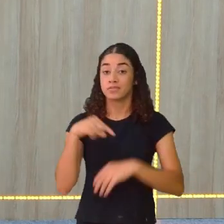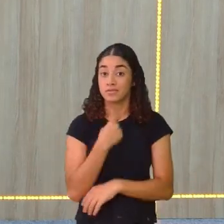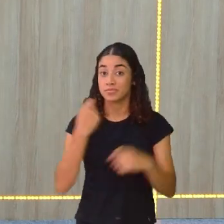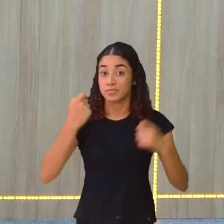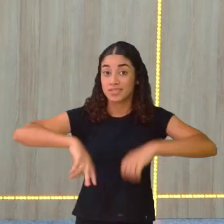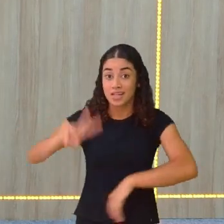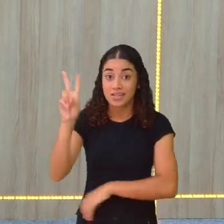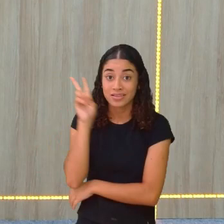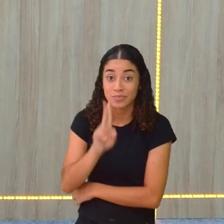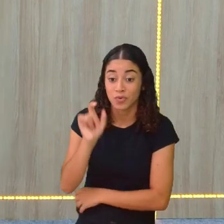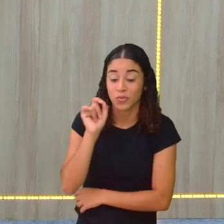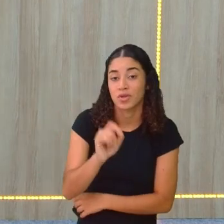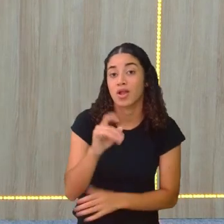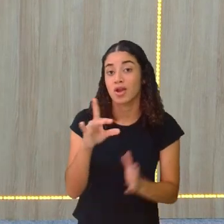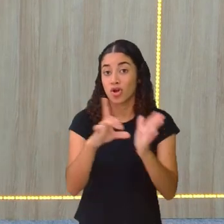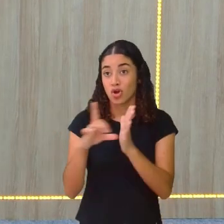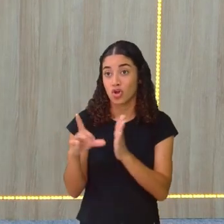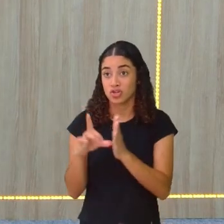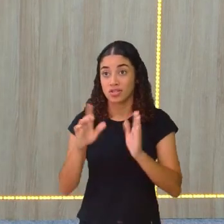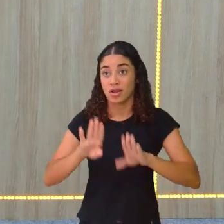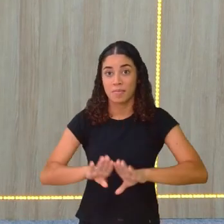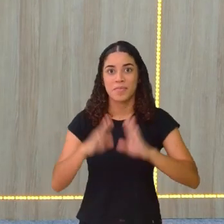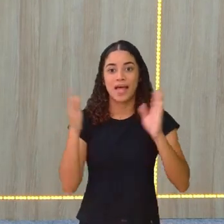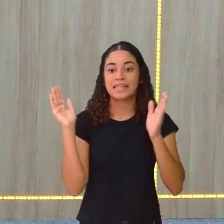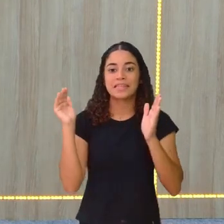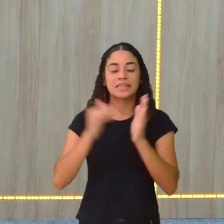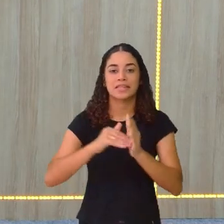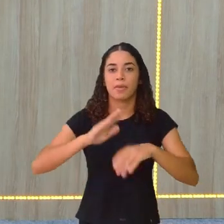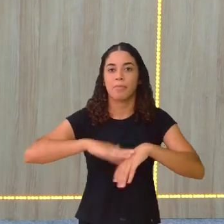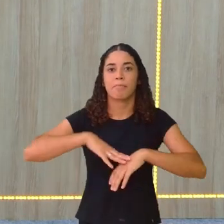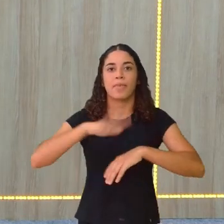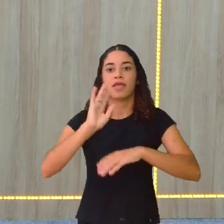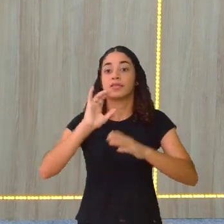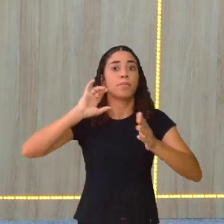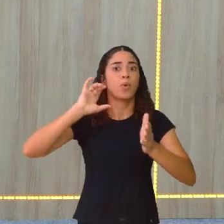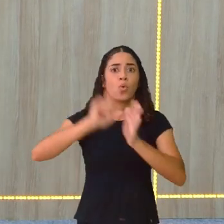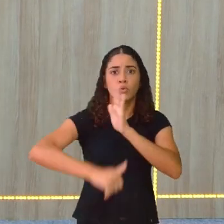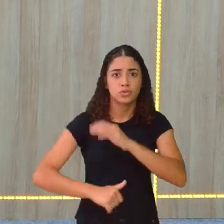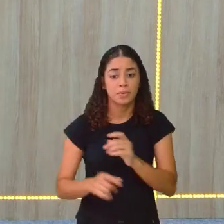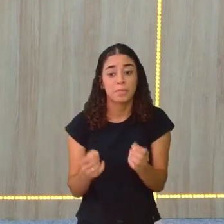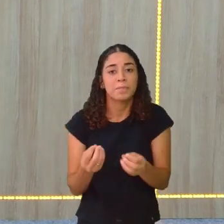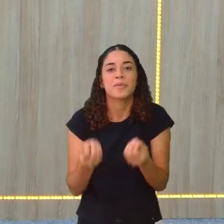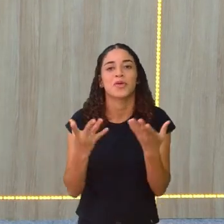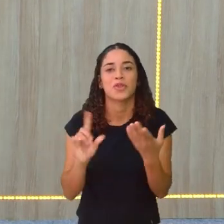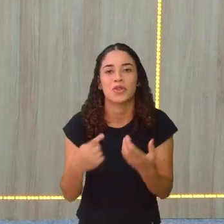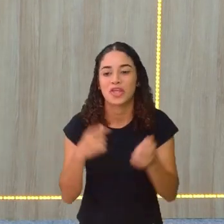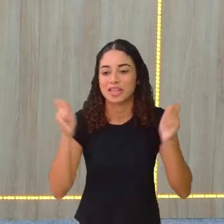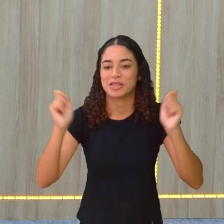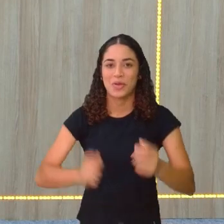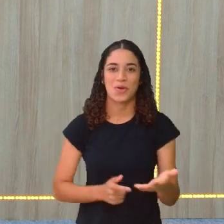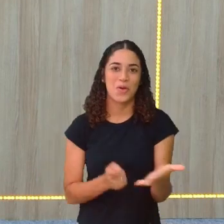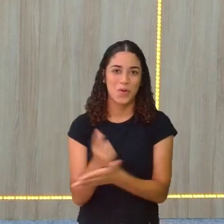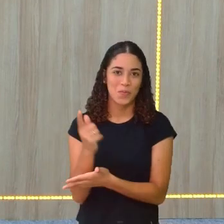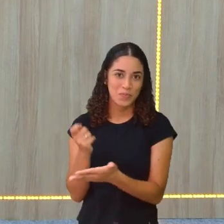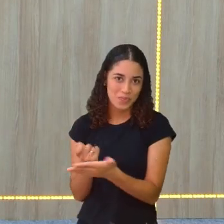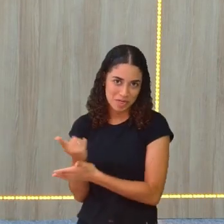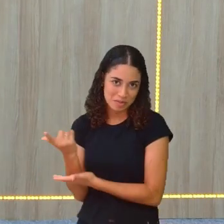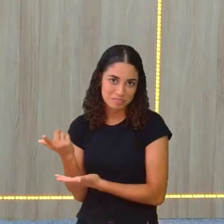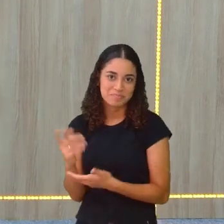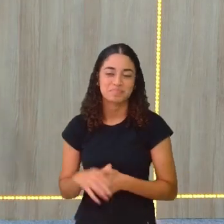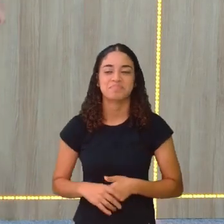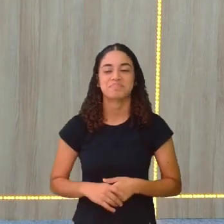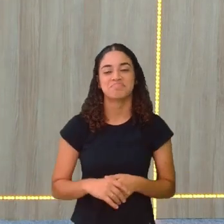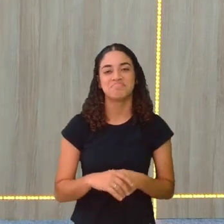por exemplo, que o comércio fica aberto até mais tarde para que a gente possa comprar as coisas, né, de última hora assim,